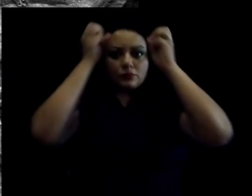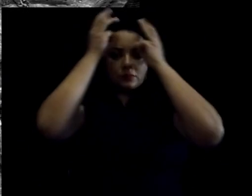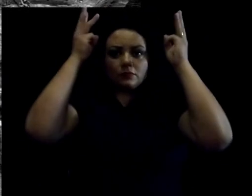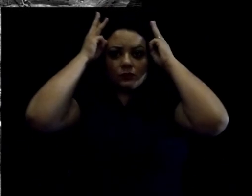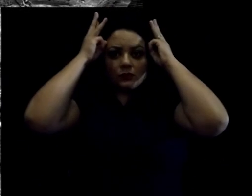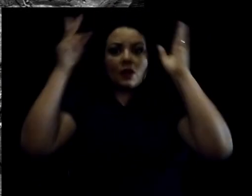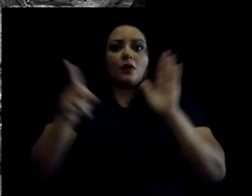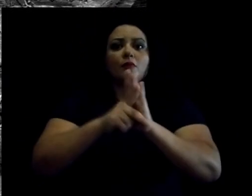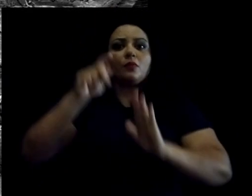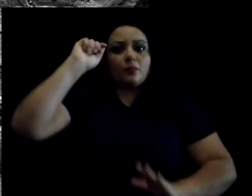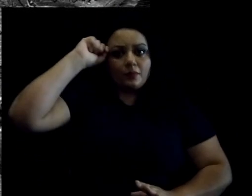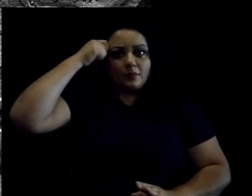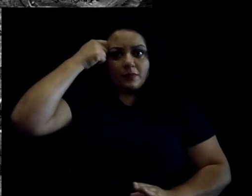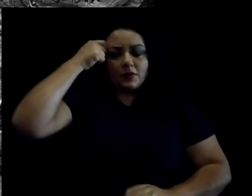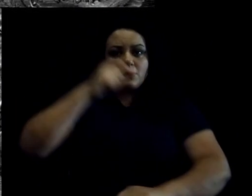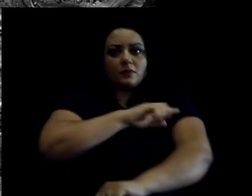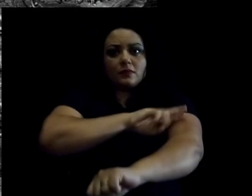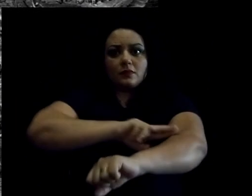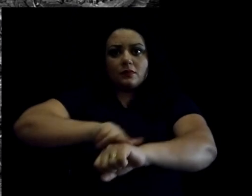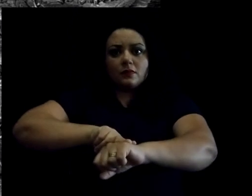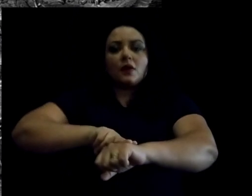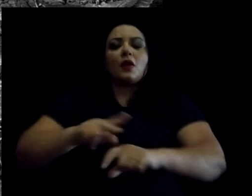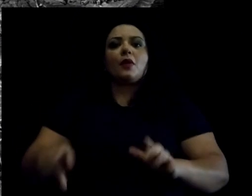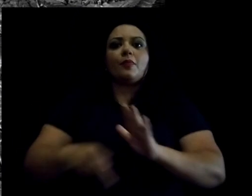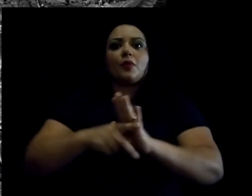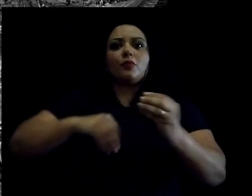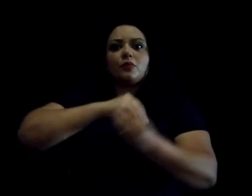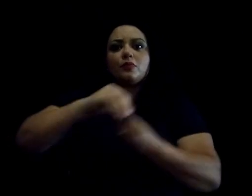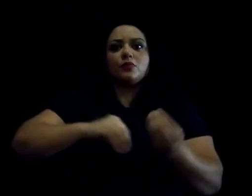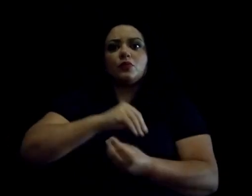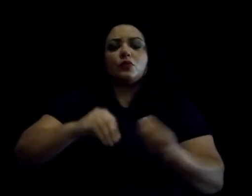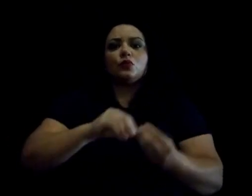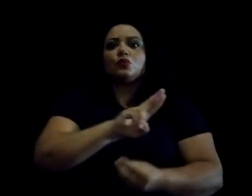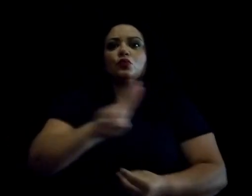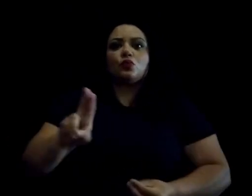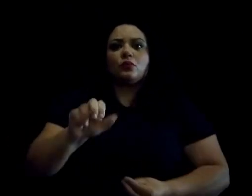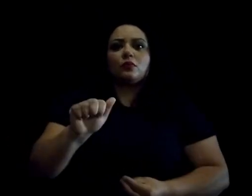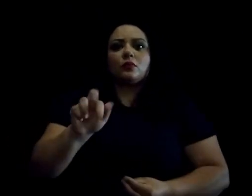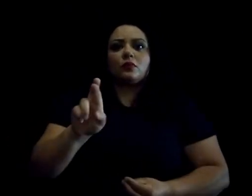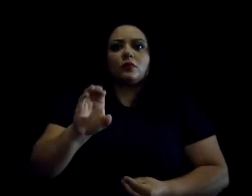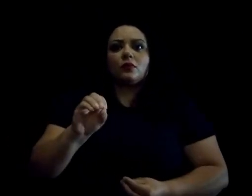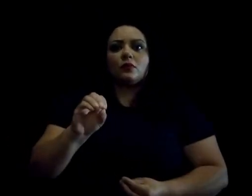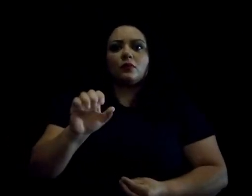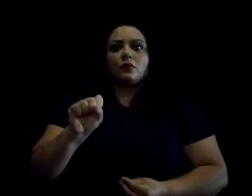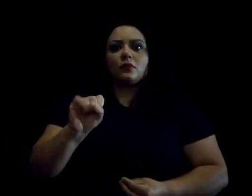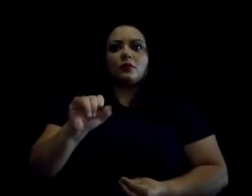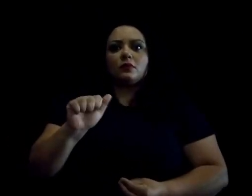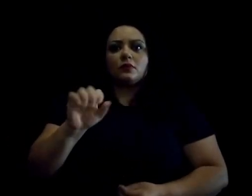naturalmente, a pele escurecida, resultado de uma combinação que passou a se chamar afroasiática.